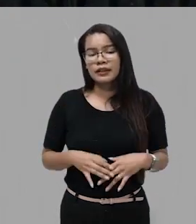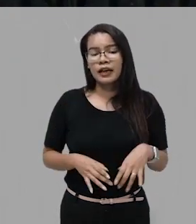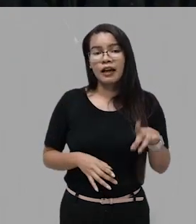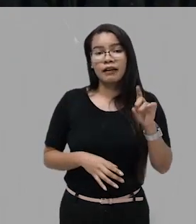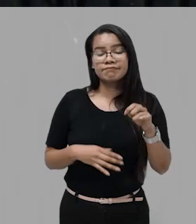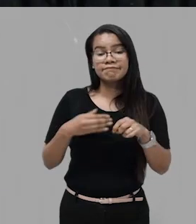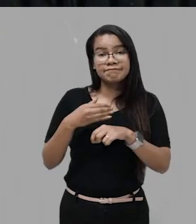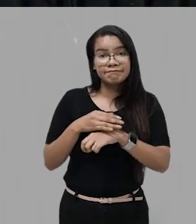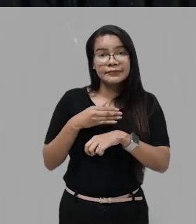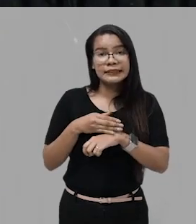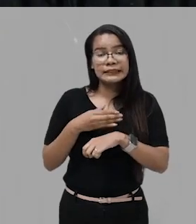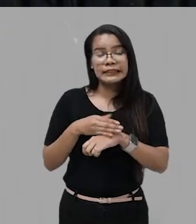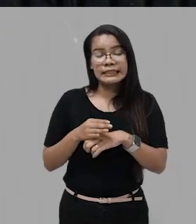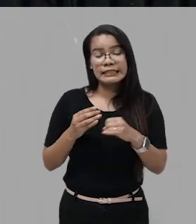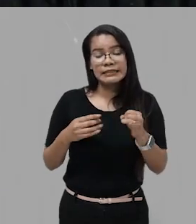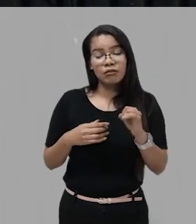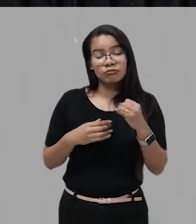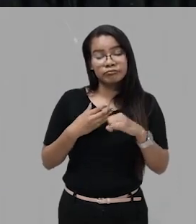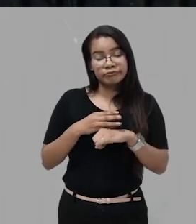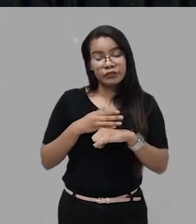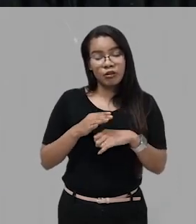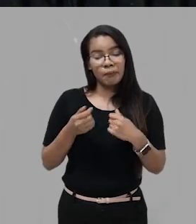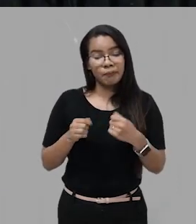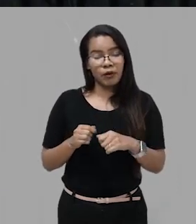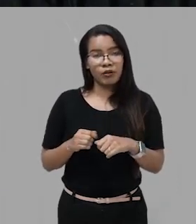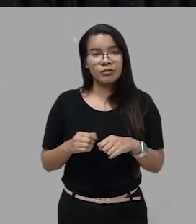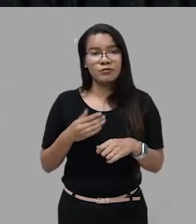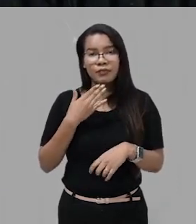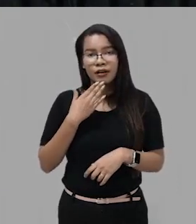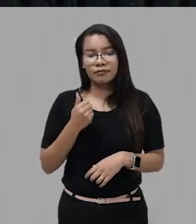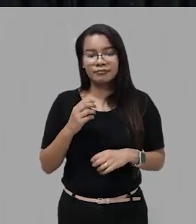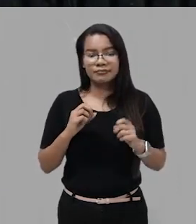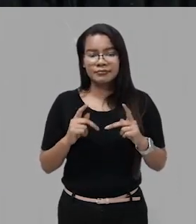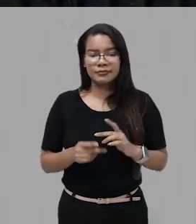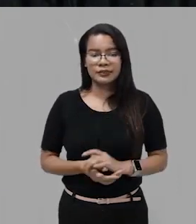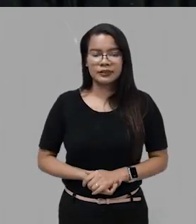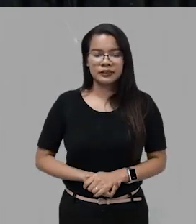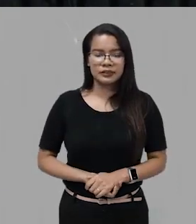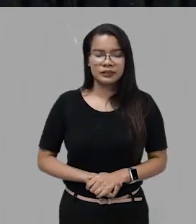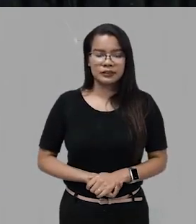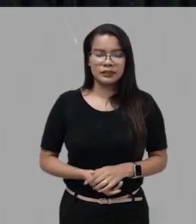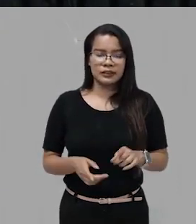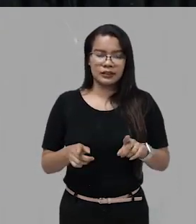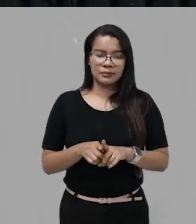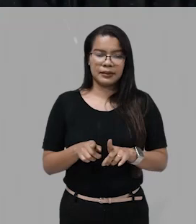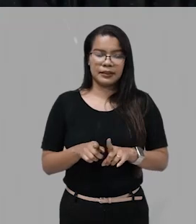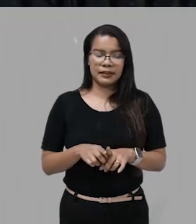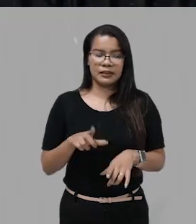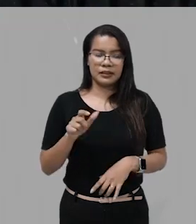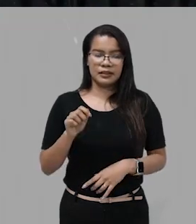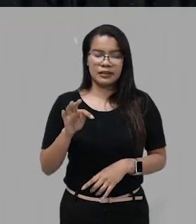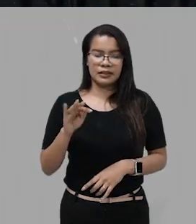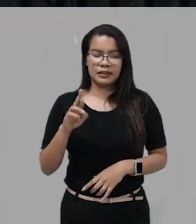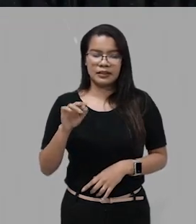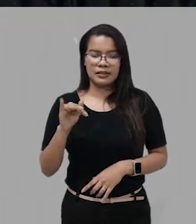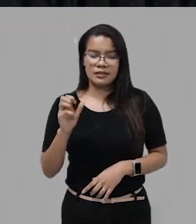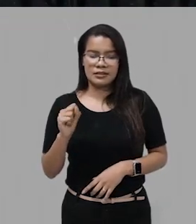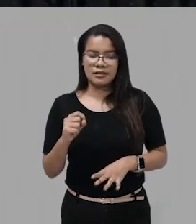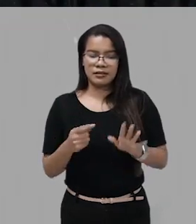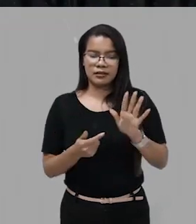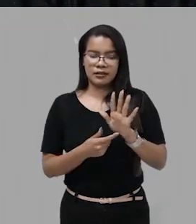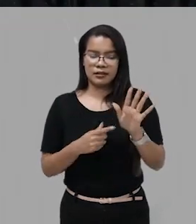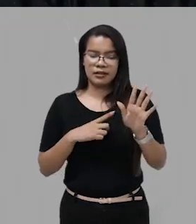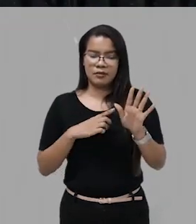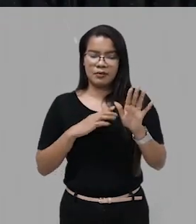É treinável. Se eu treino, eu posso melhorar. Saltos laterais. Está aqui, é colocado tem